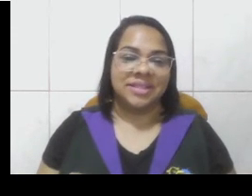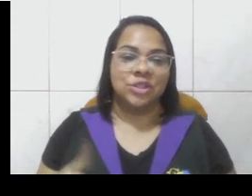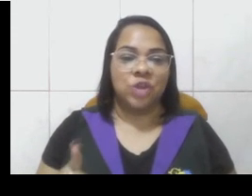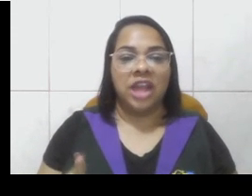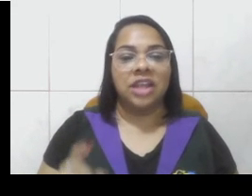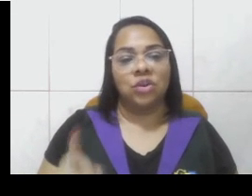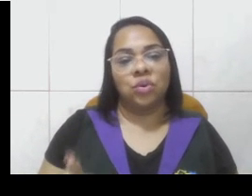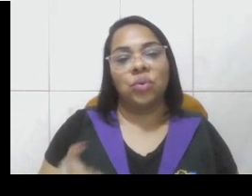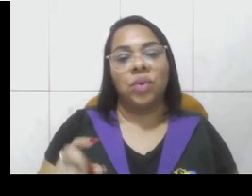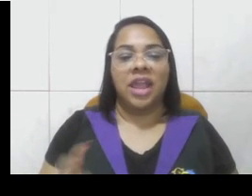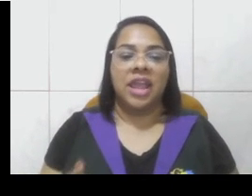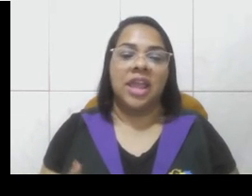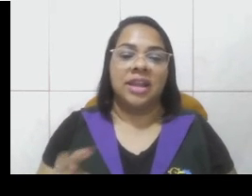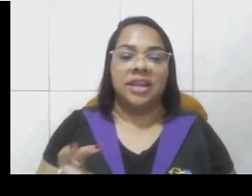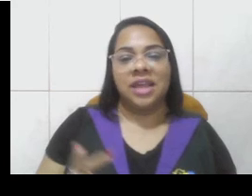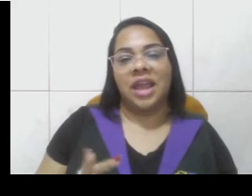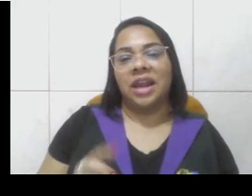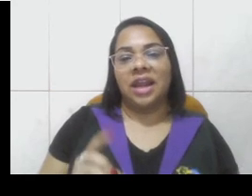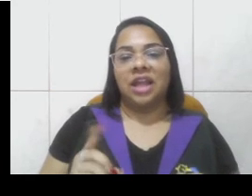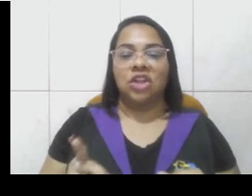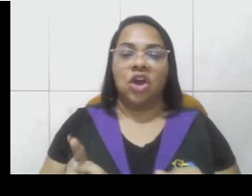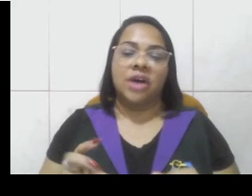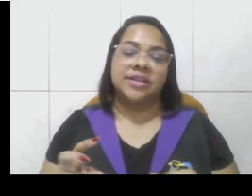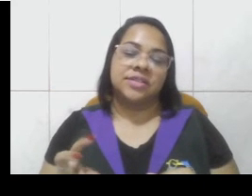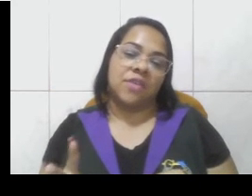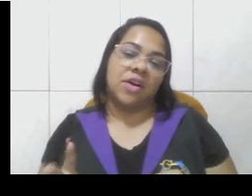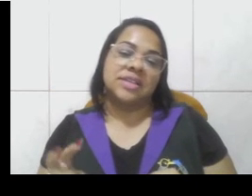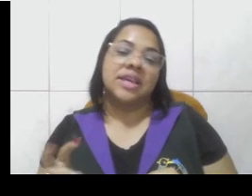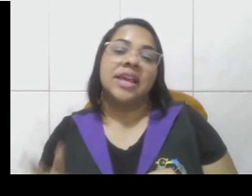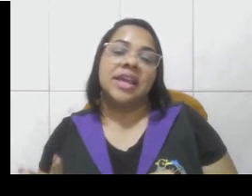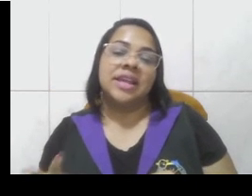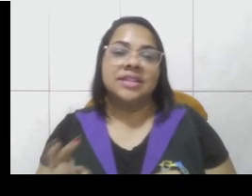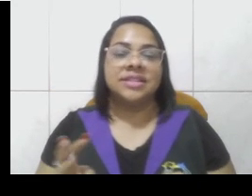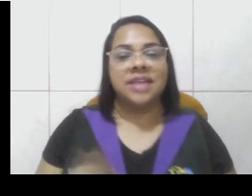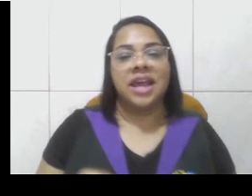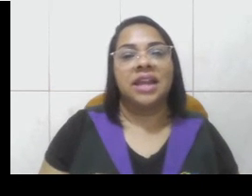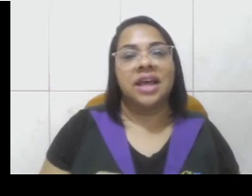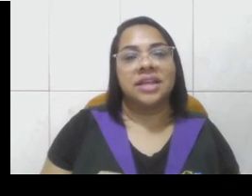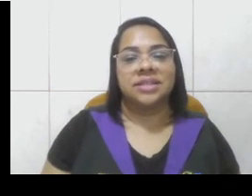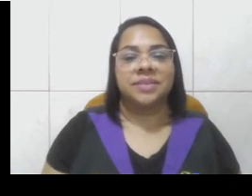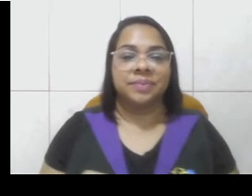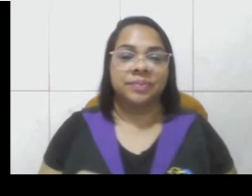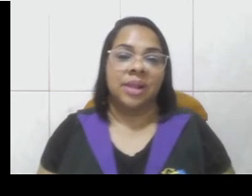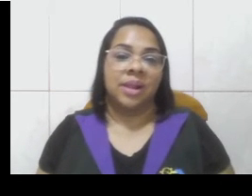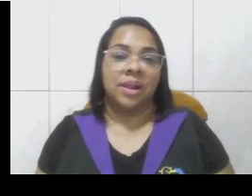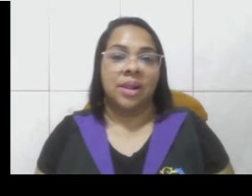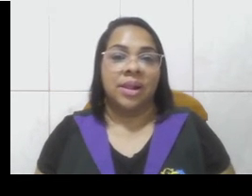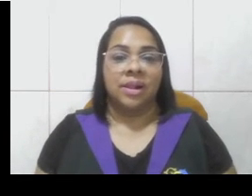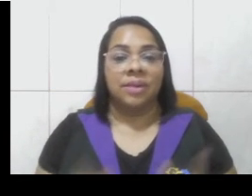pronomes, eu, tu, ele e ela, nós, vós, eles, elas.